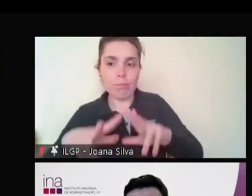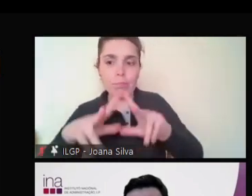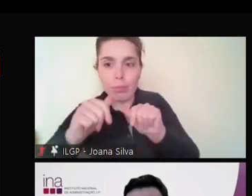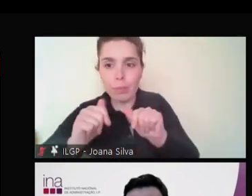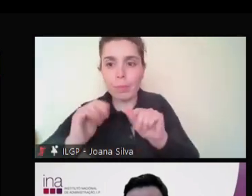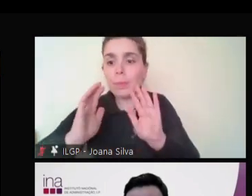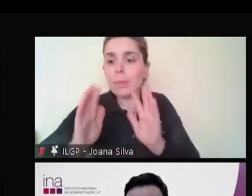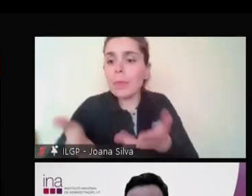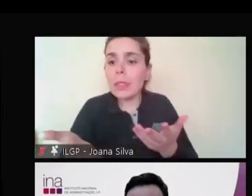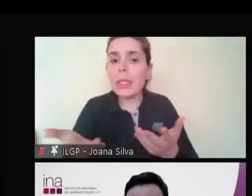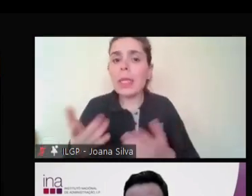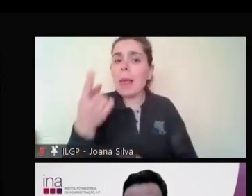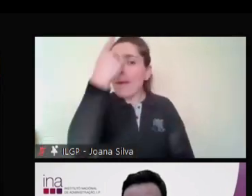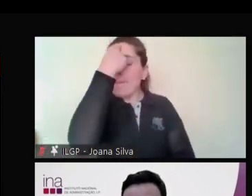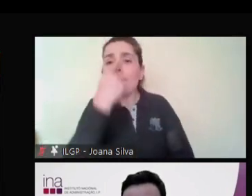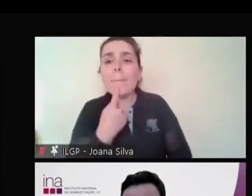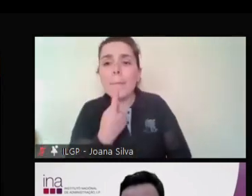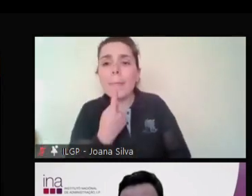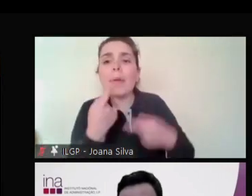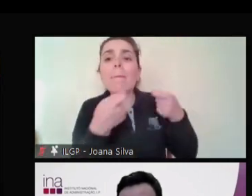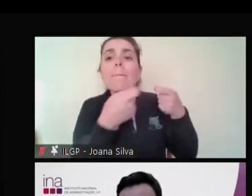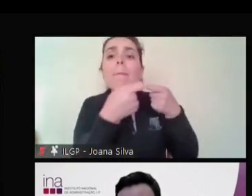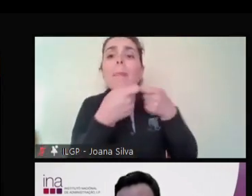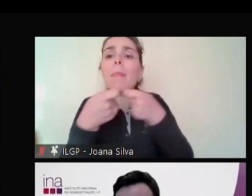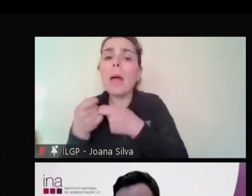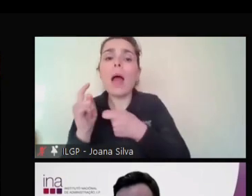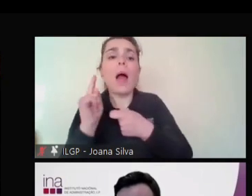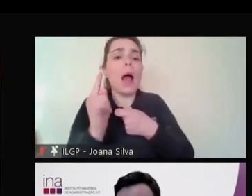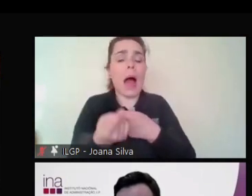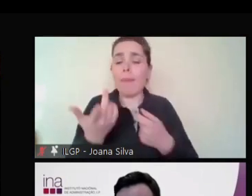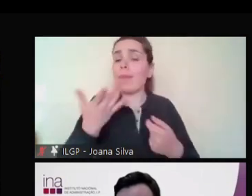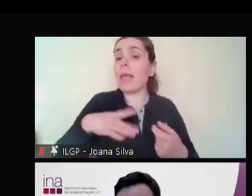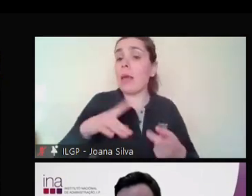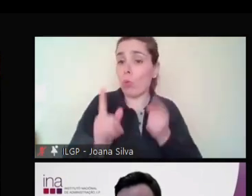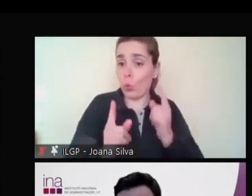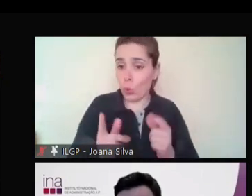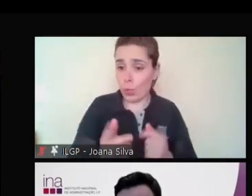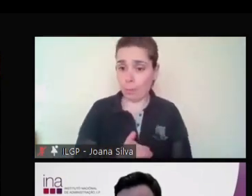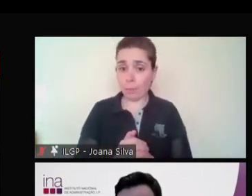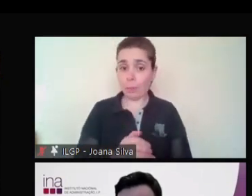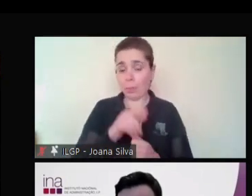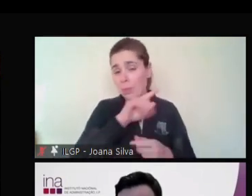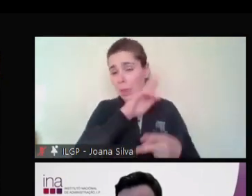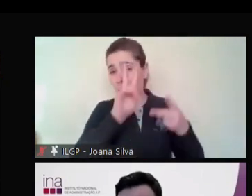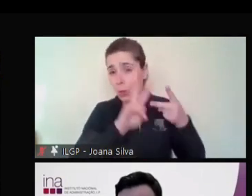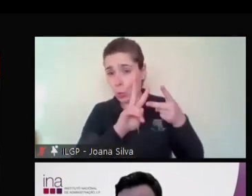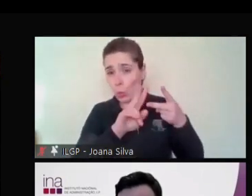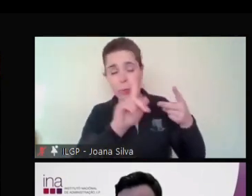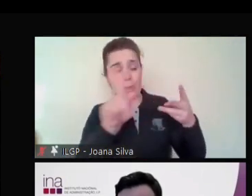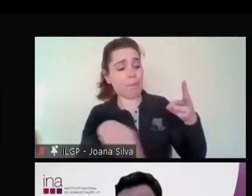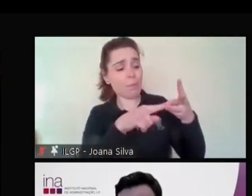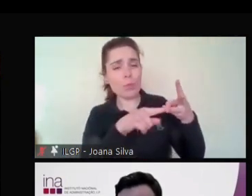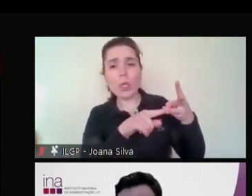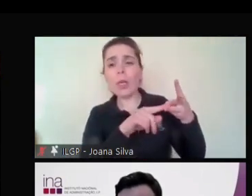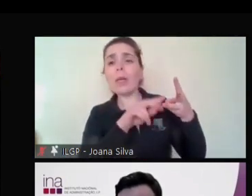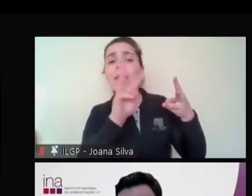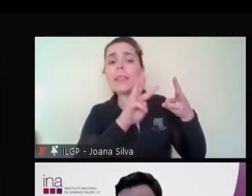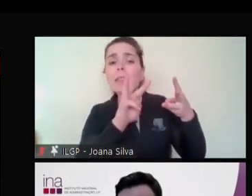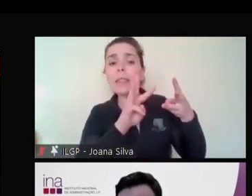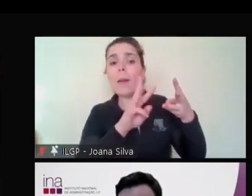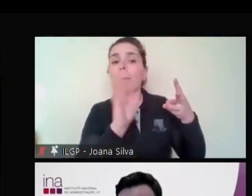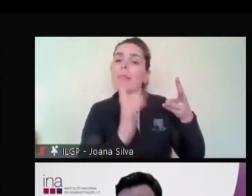que tipo de perfis e depois em que tipo de capacitação queremos, e isso é um segundo momento. Depois, obviamente, validar tudo